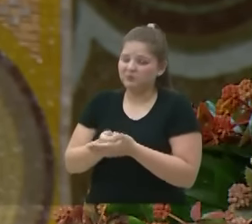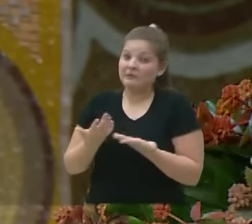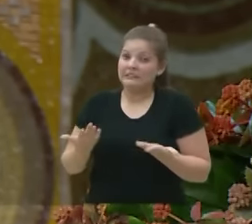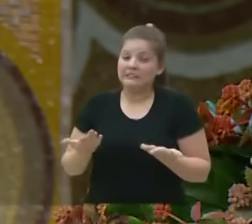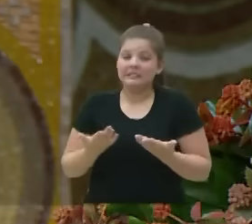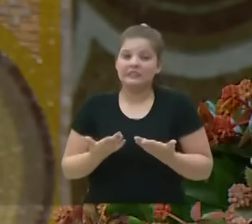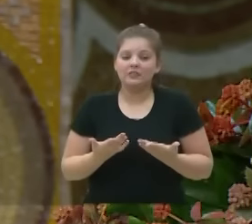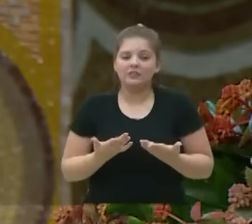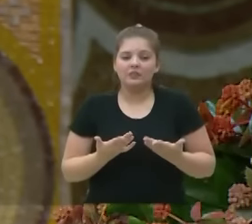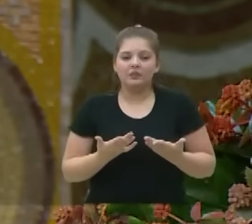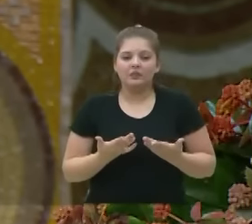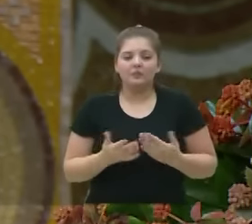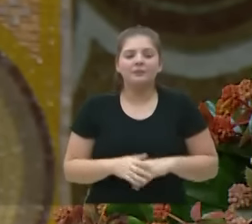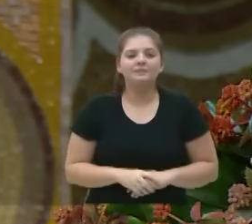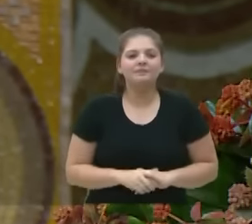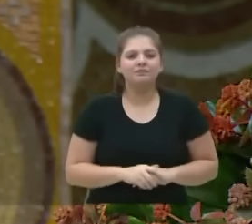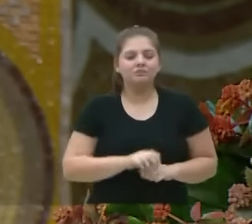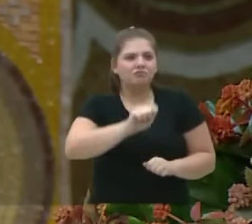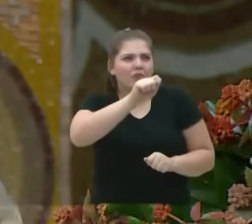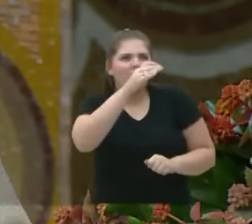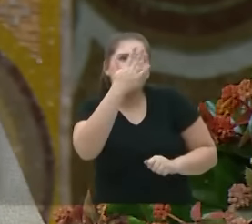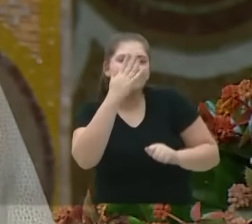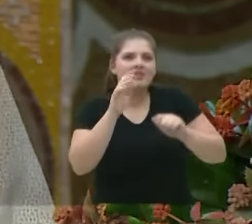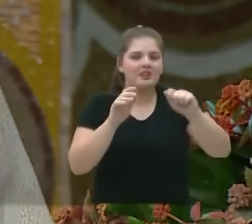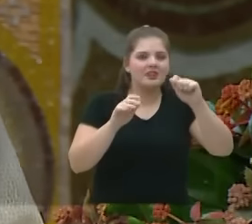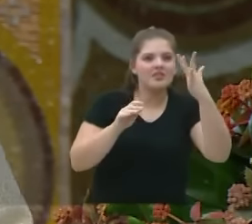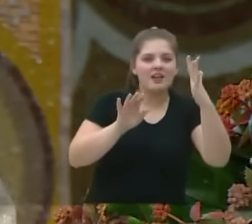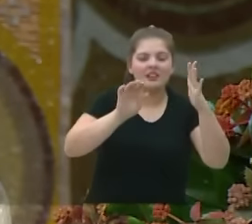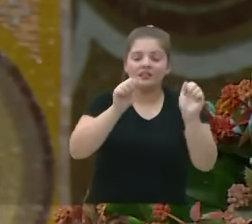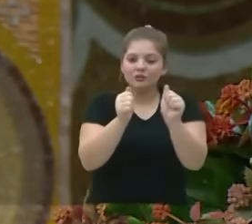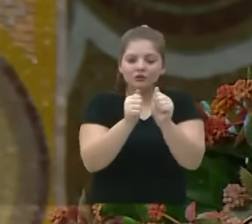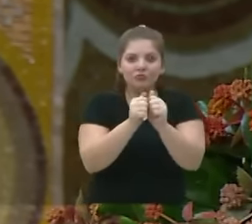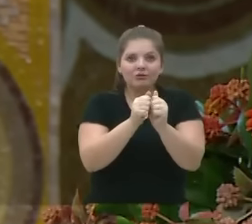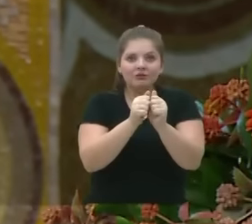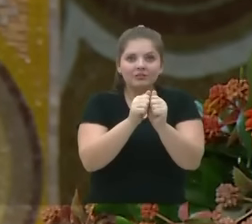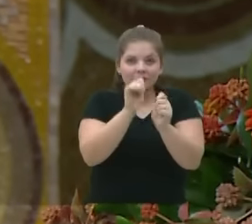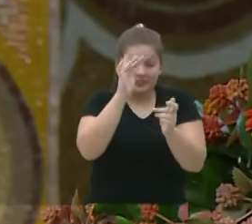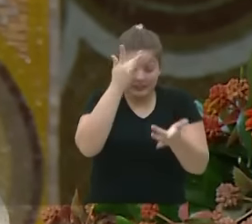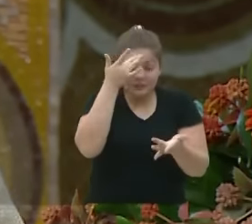Os sinais que acompanharão aqueles que crerem serão estes: